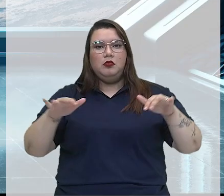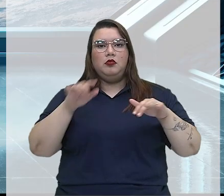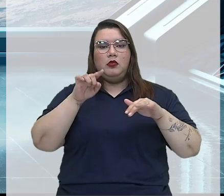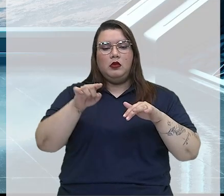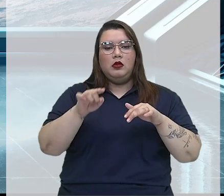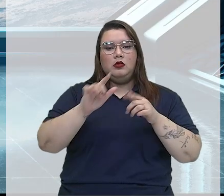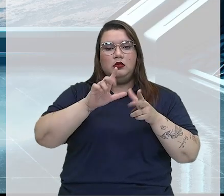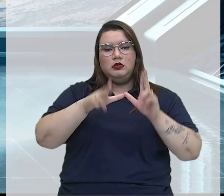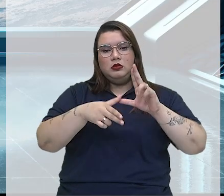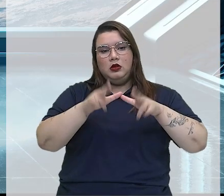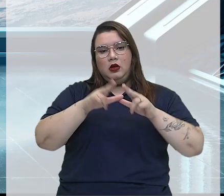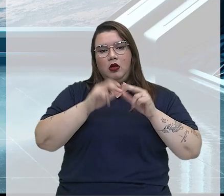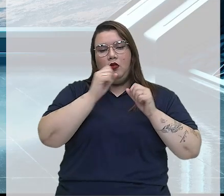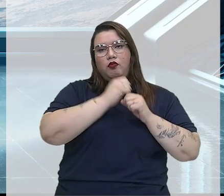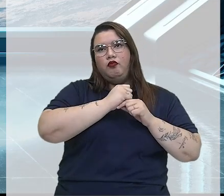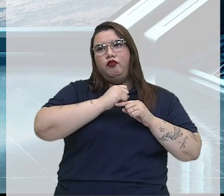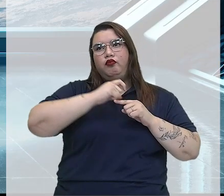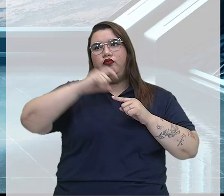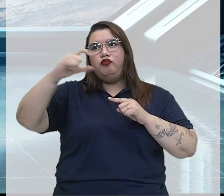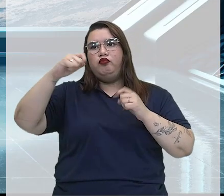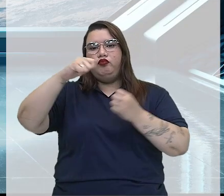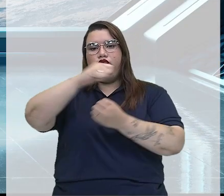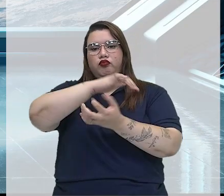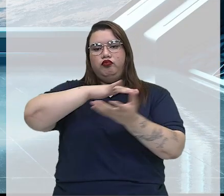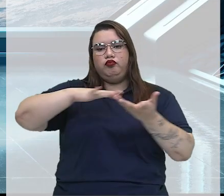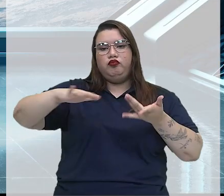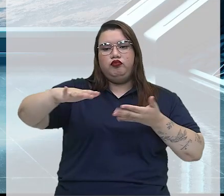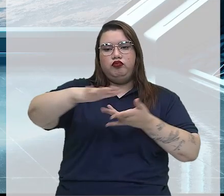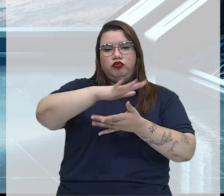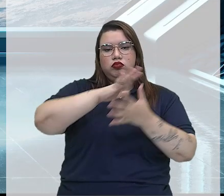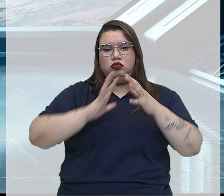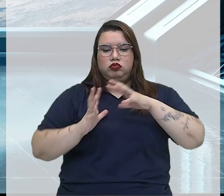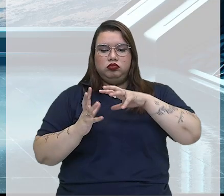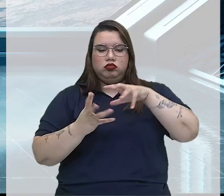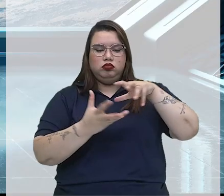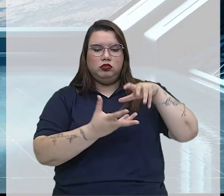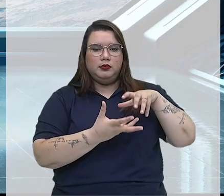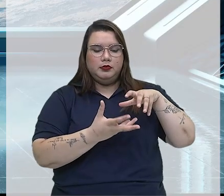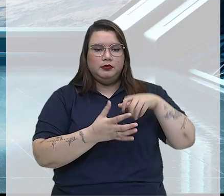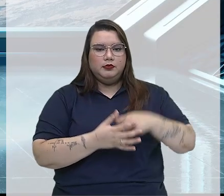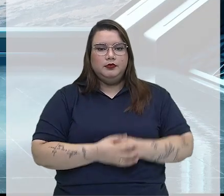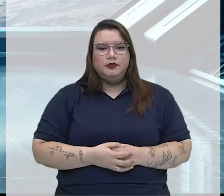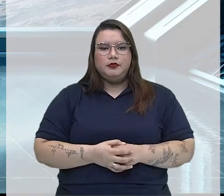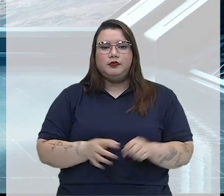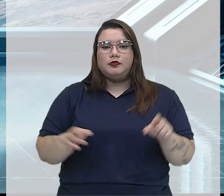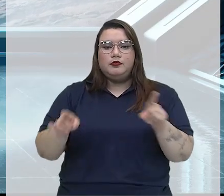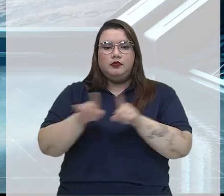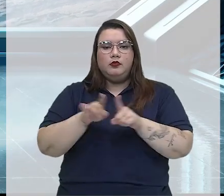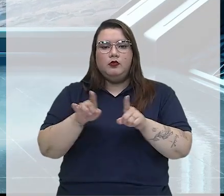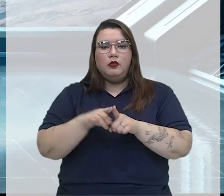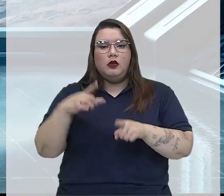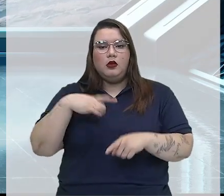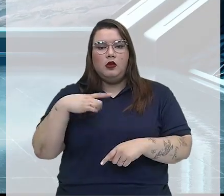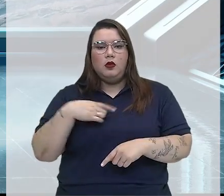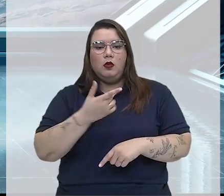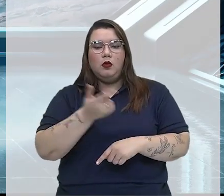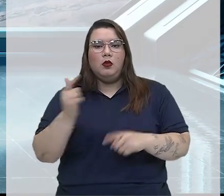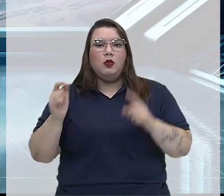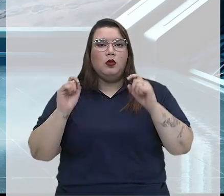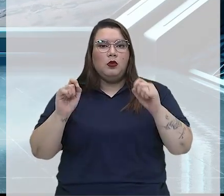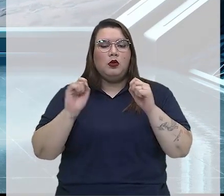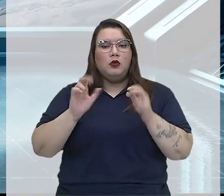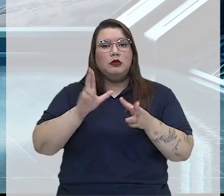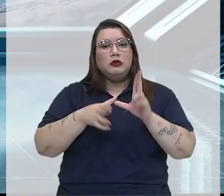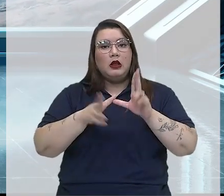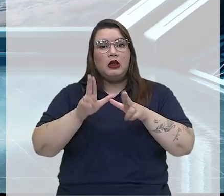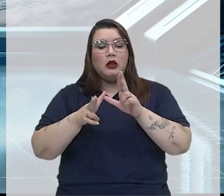lançou esses satélites, como vocês estão vendo aqui, e estão orbitando o nosso planeta. E ainda temos também o